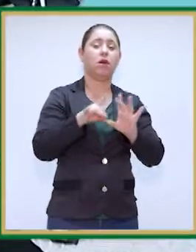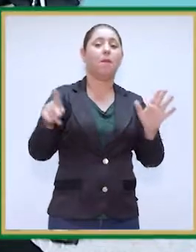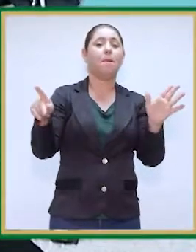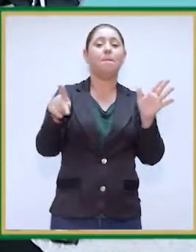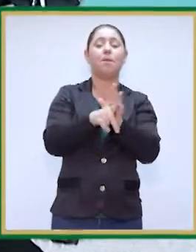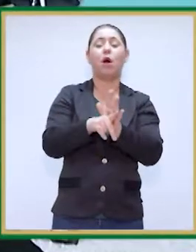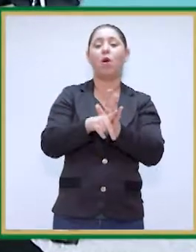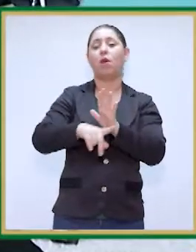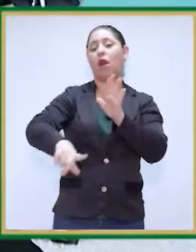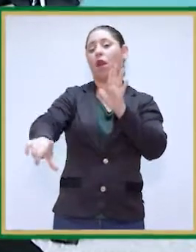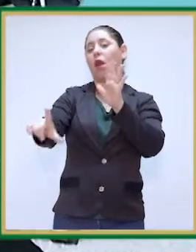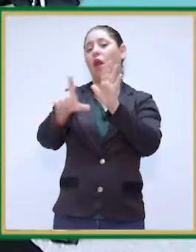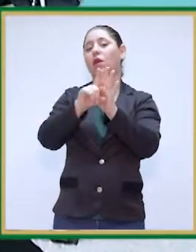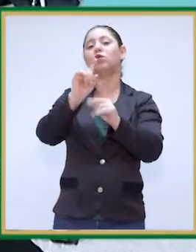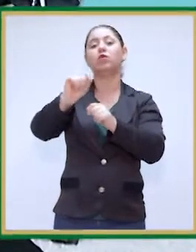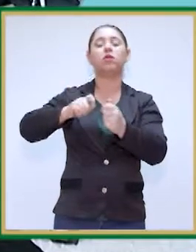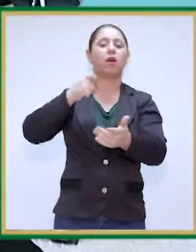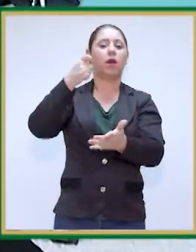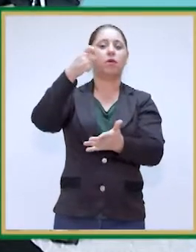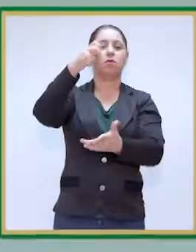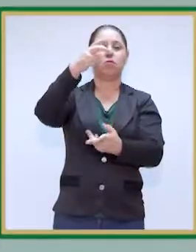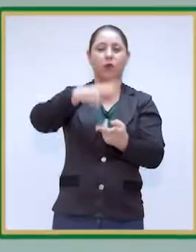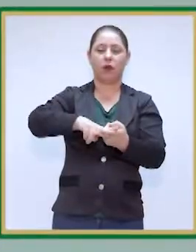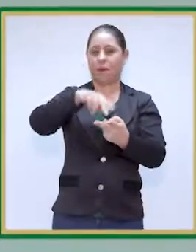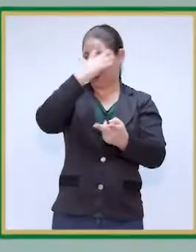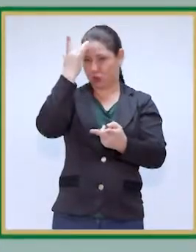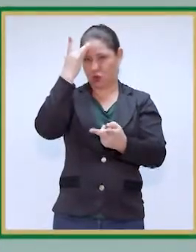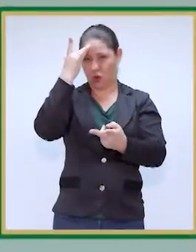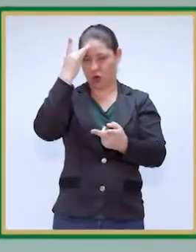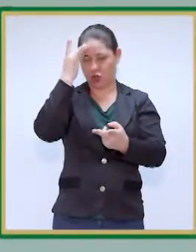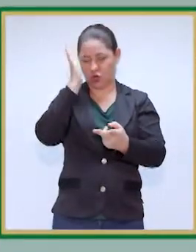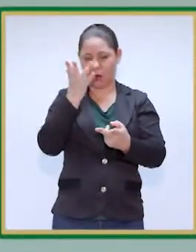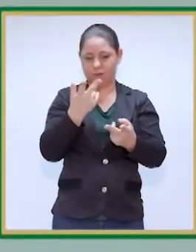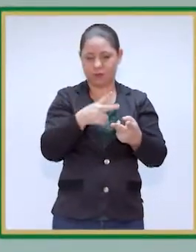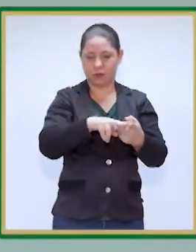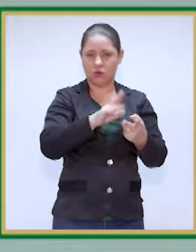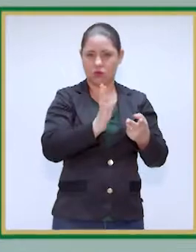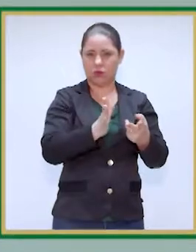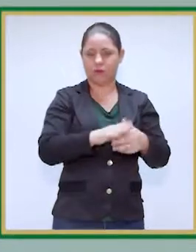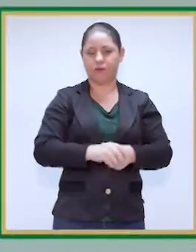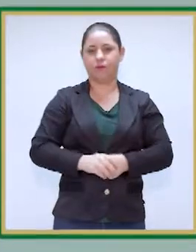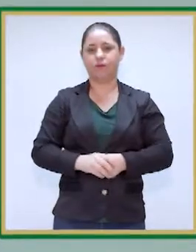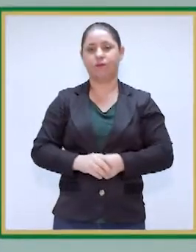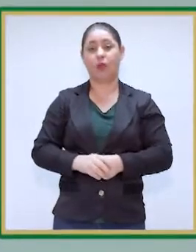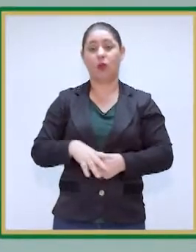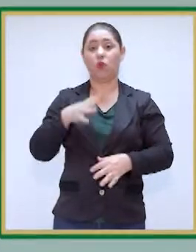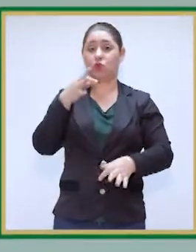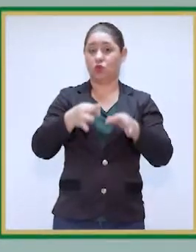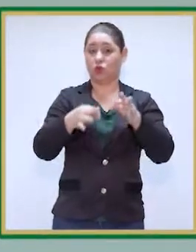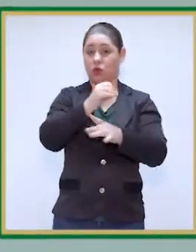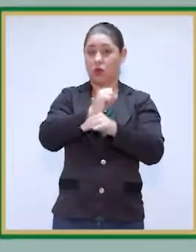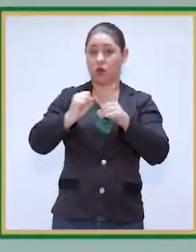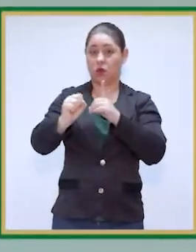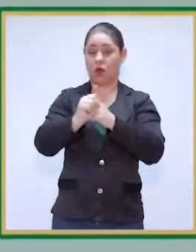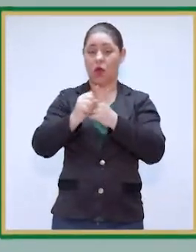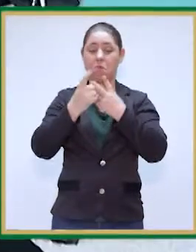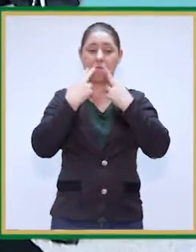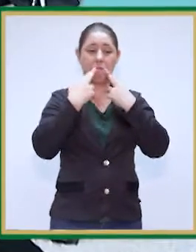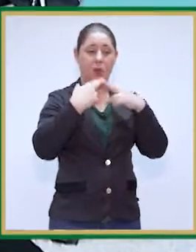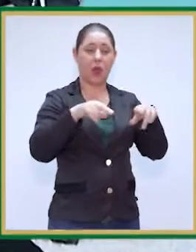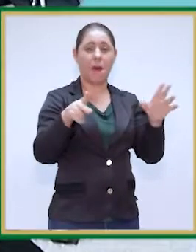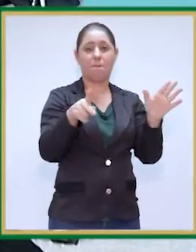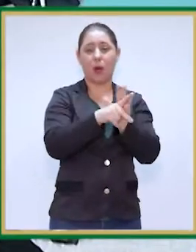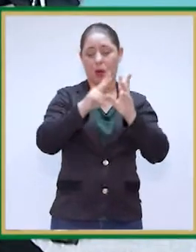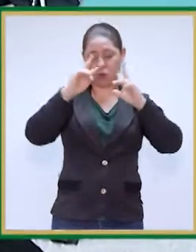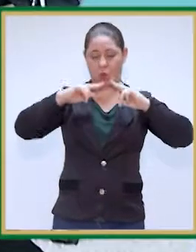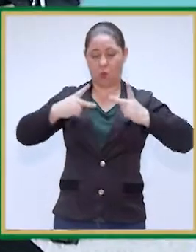em prol das pessoas privadas de liberdade. Sim. Esse julgamento pela sociedade, eu acho que é um pouco inerente ao ser humano, né? Se